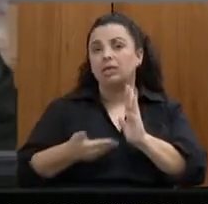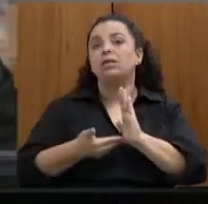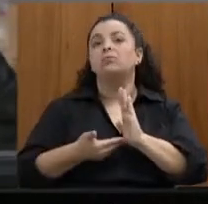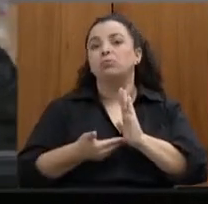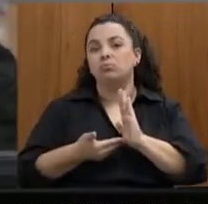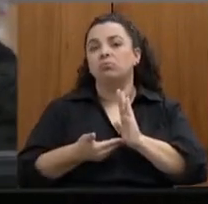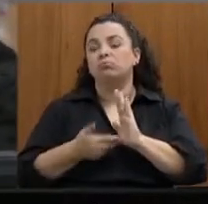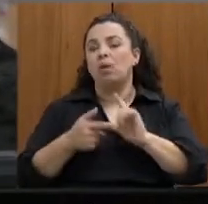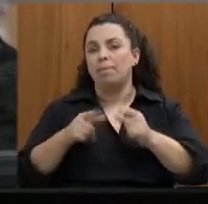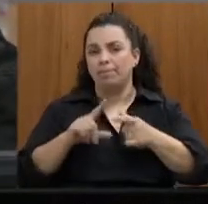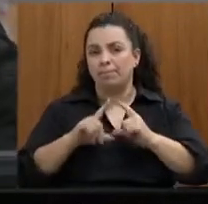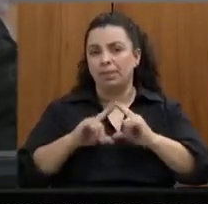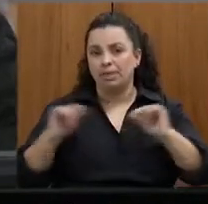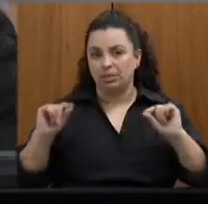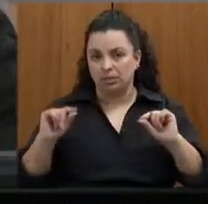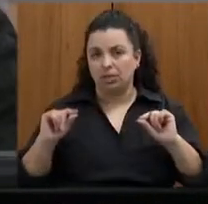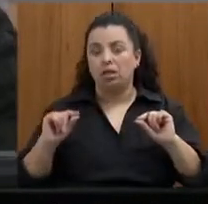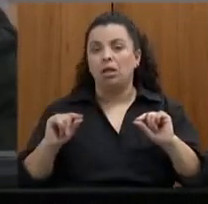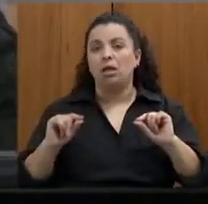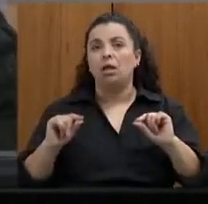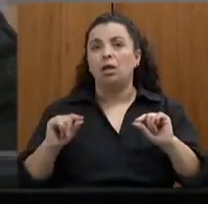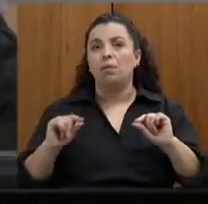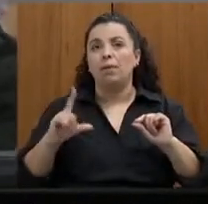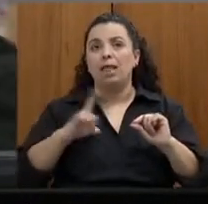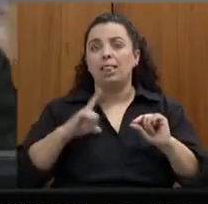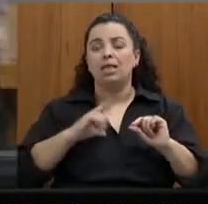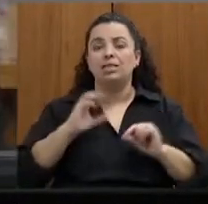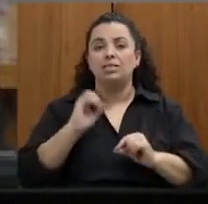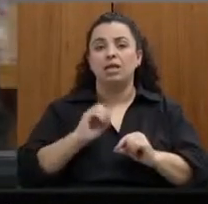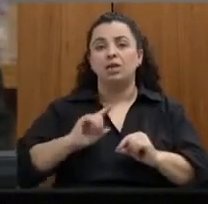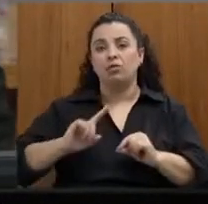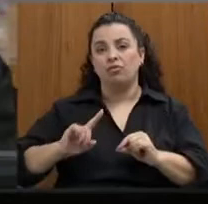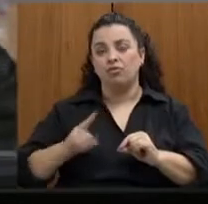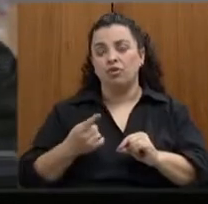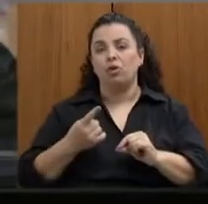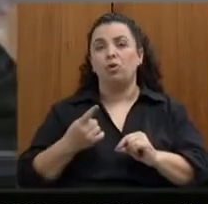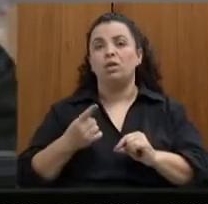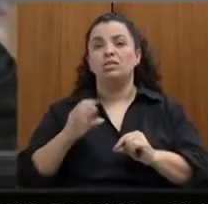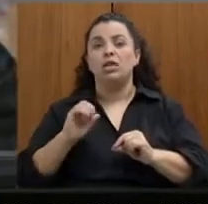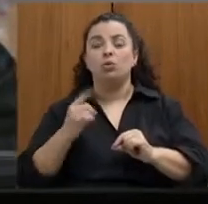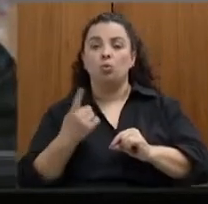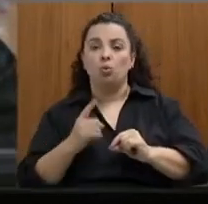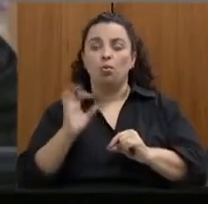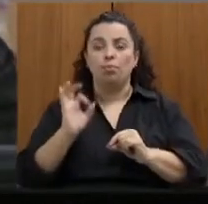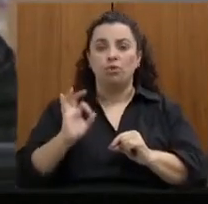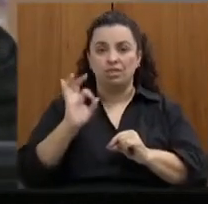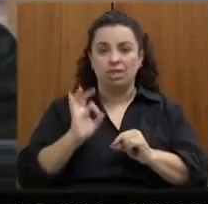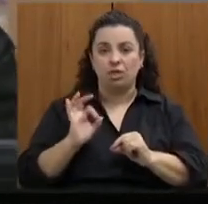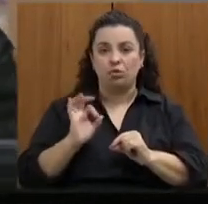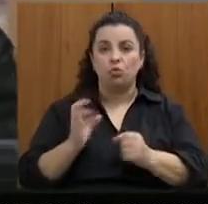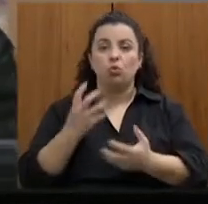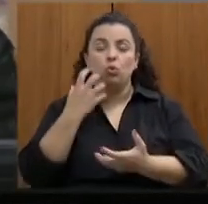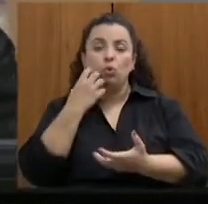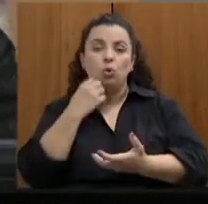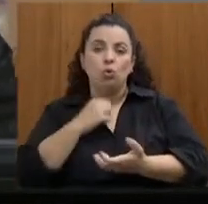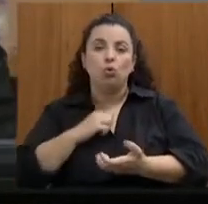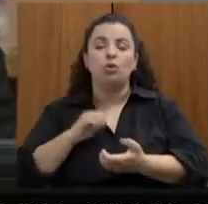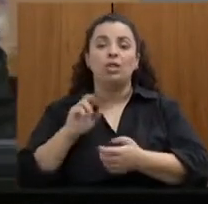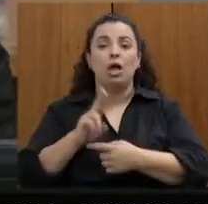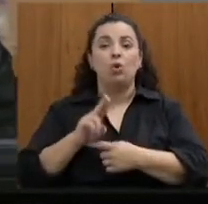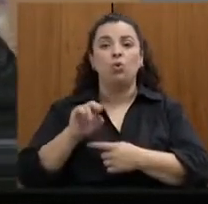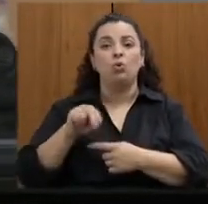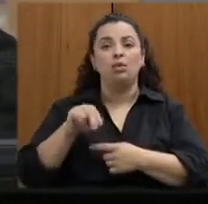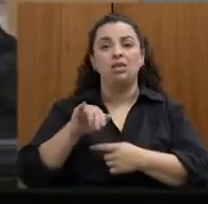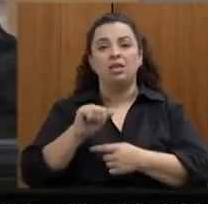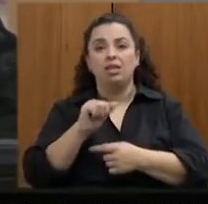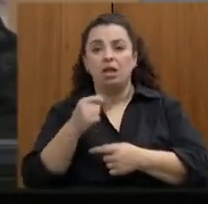Brasília para vincular 0,1% das receitas da União à assistência. Não é